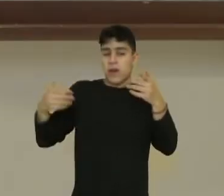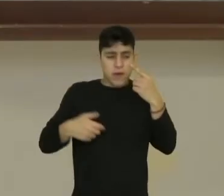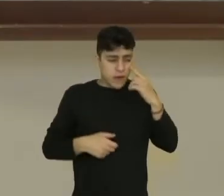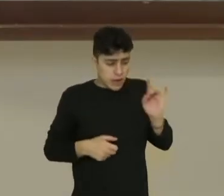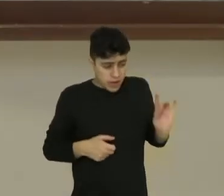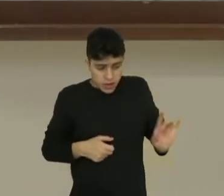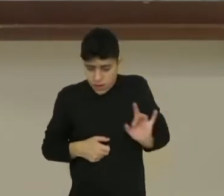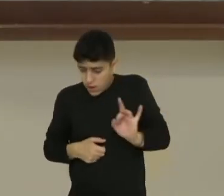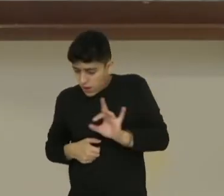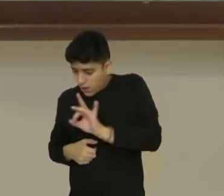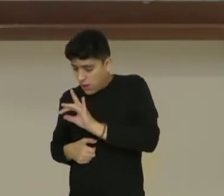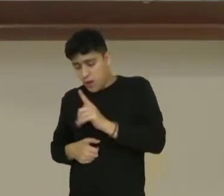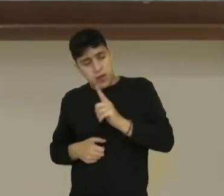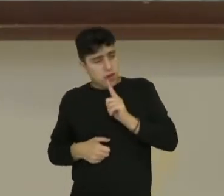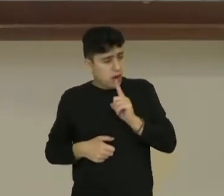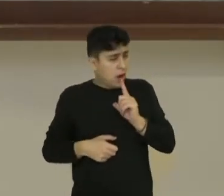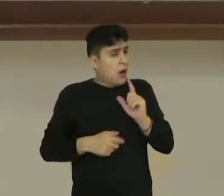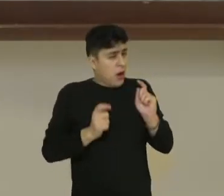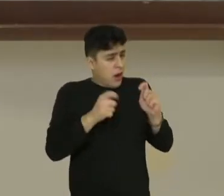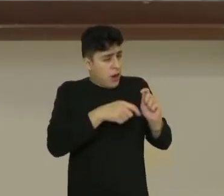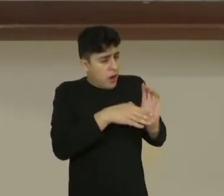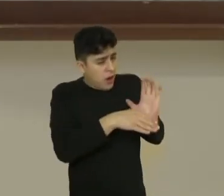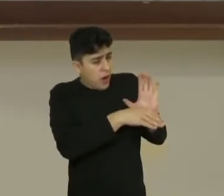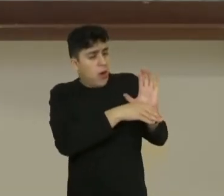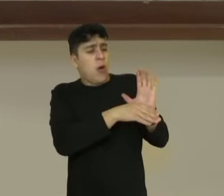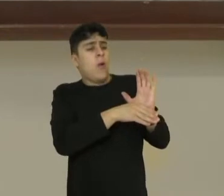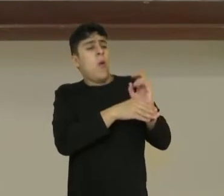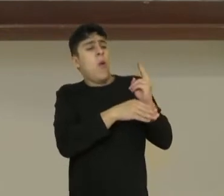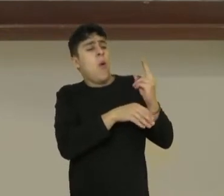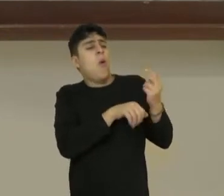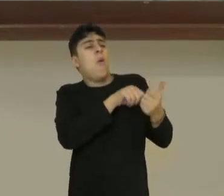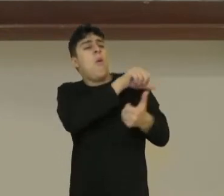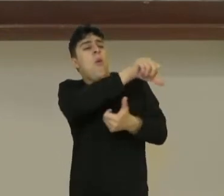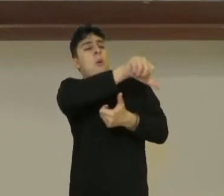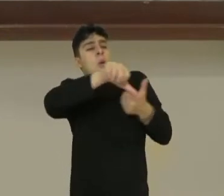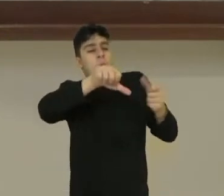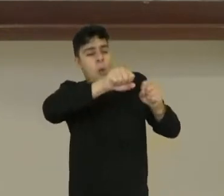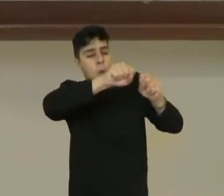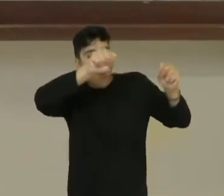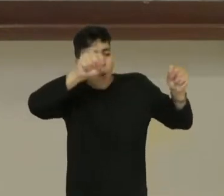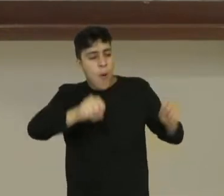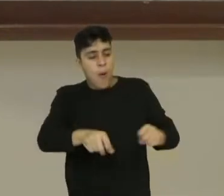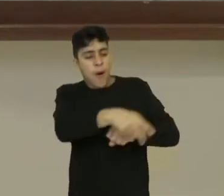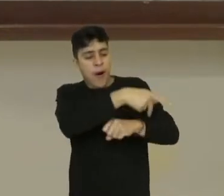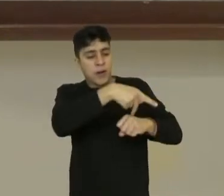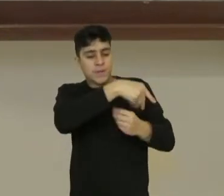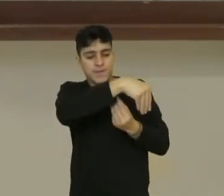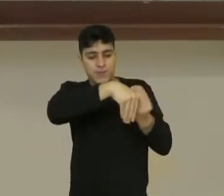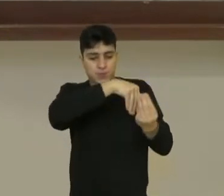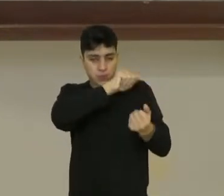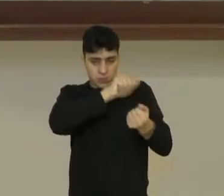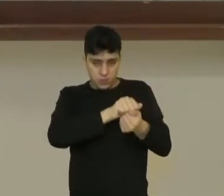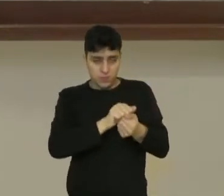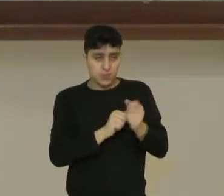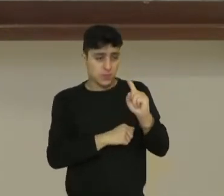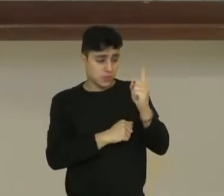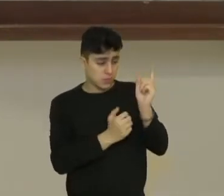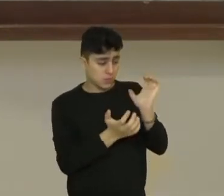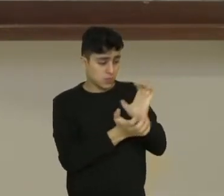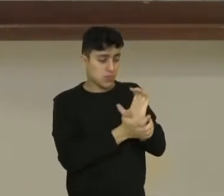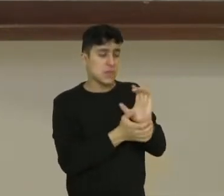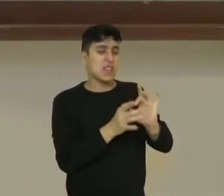um pode favorecer ou até implicar em modificações no sistema dos países envolvidos. O primeiro deles é o